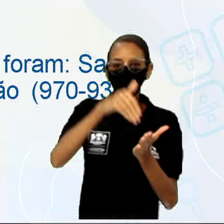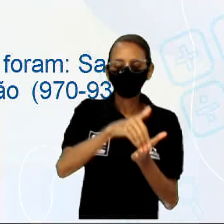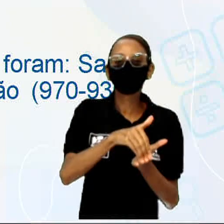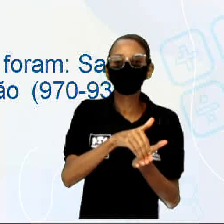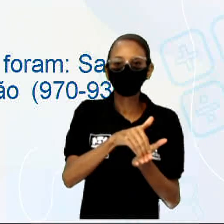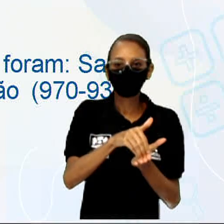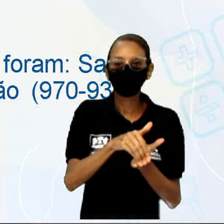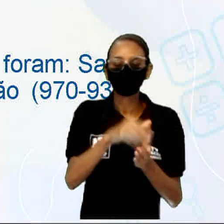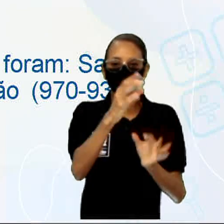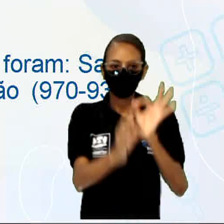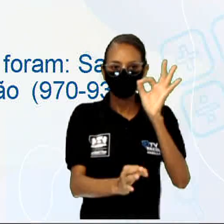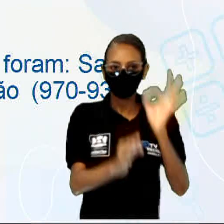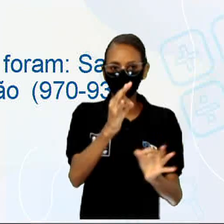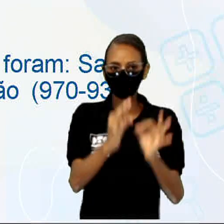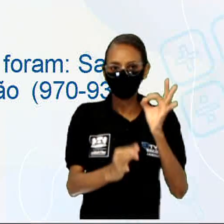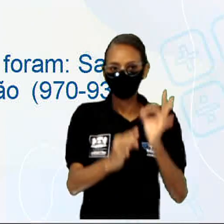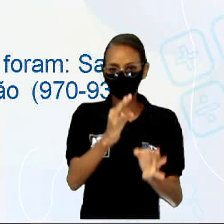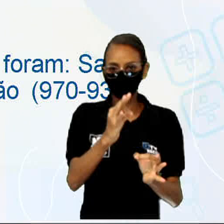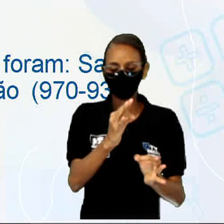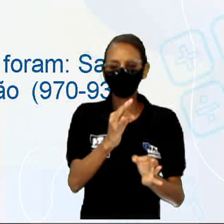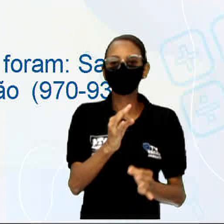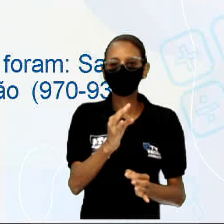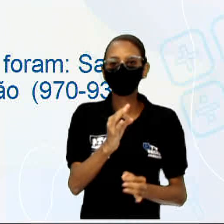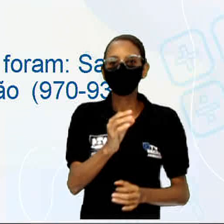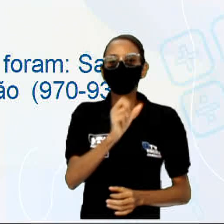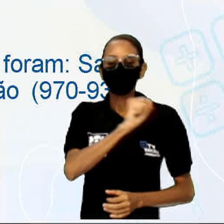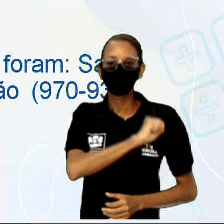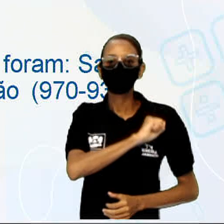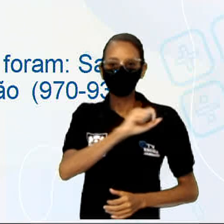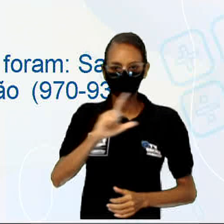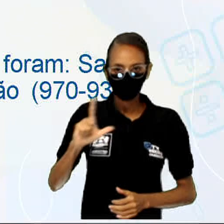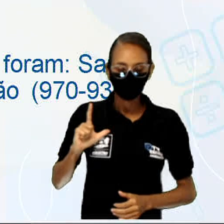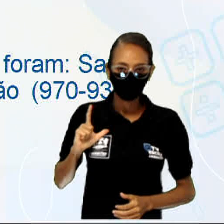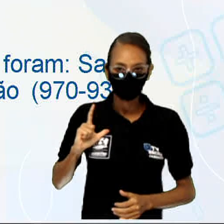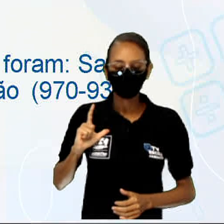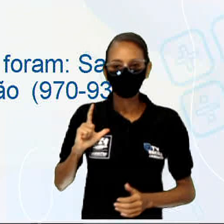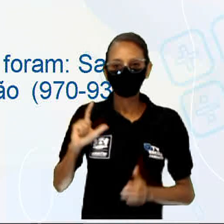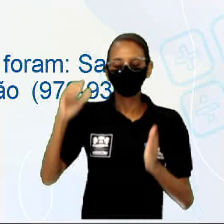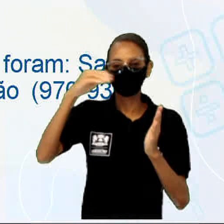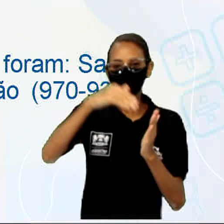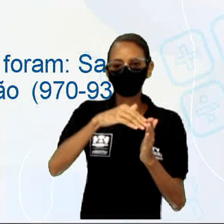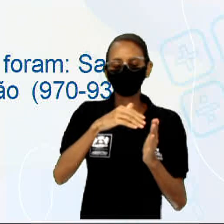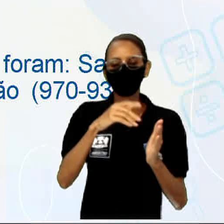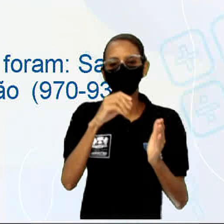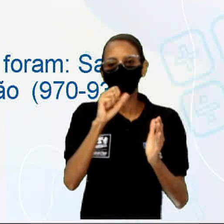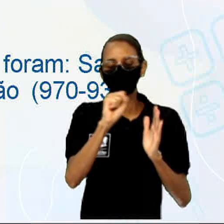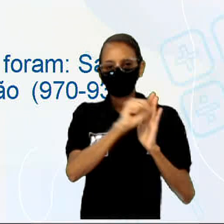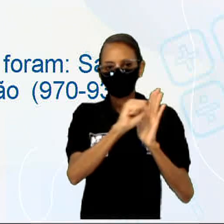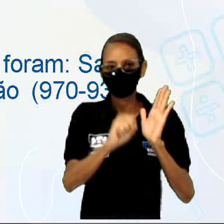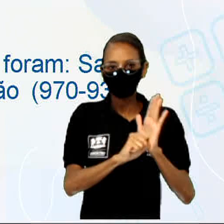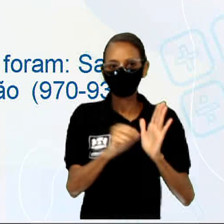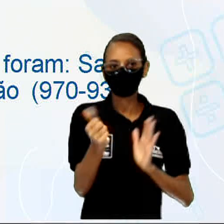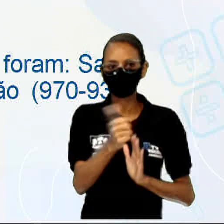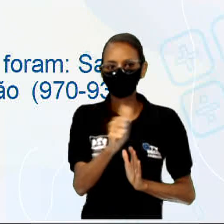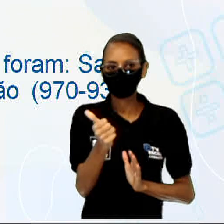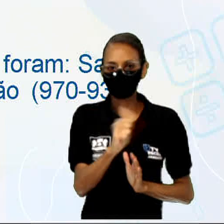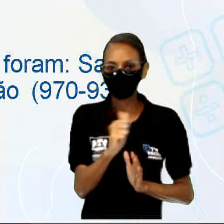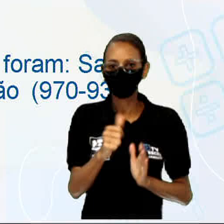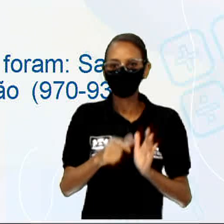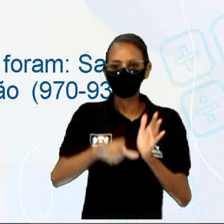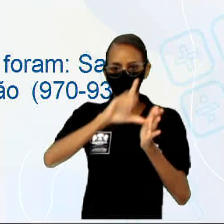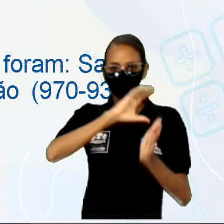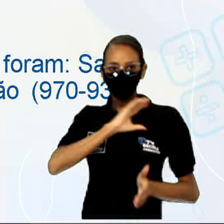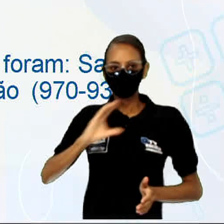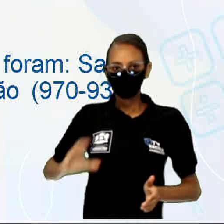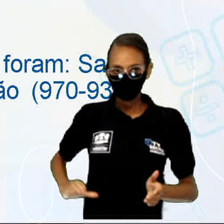último líder militar, tinha sido Samuel, que no final do século 11 a.C. decidiu inaugurar ali a monarquia